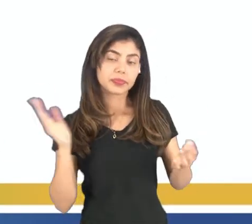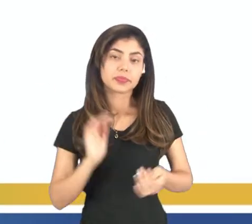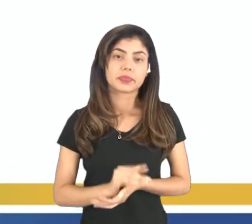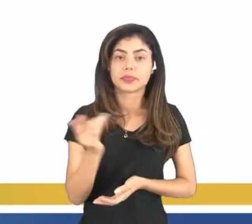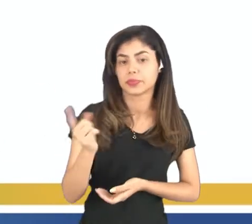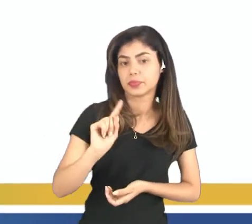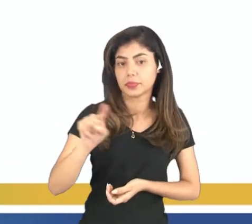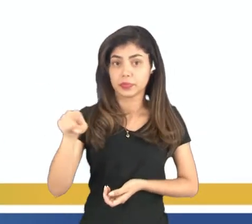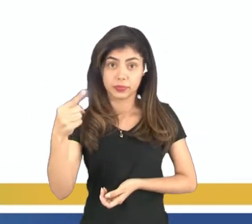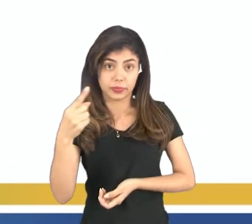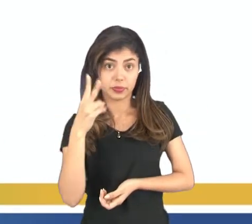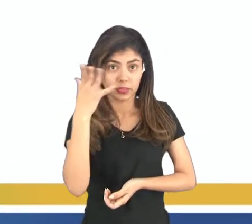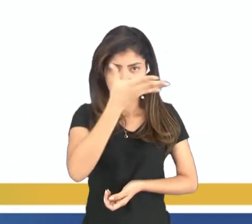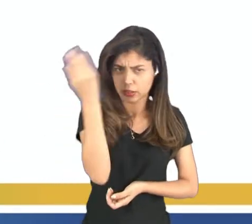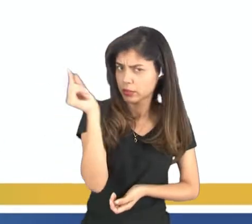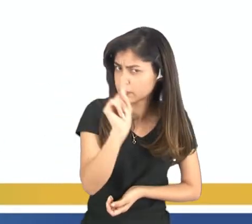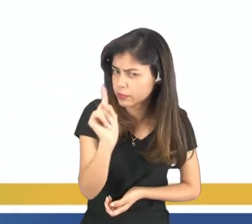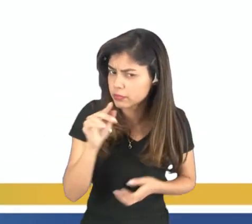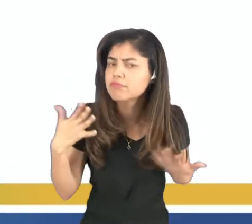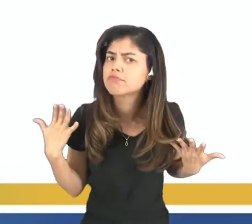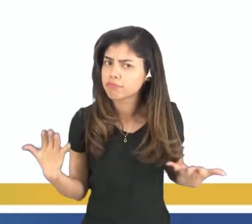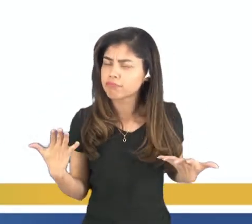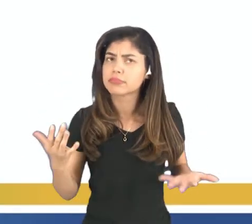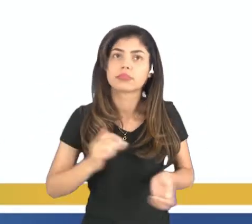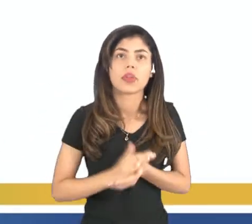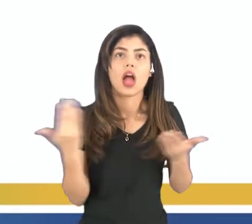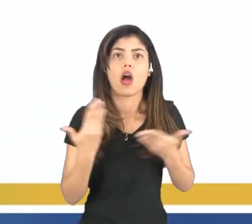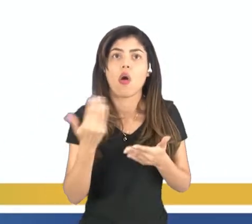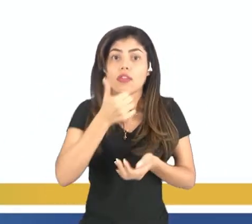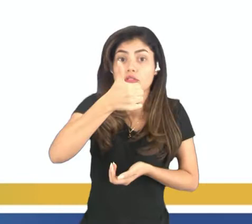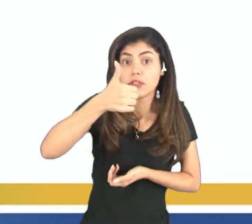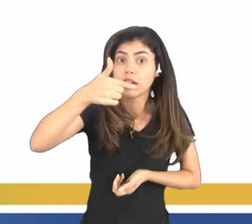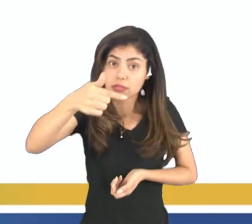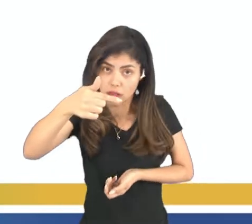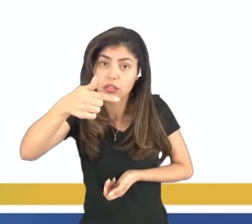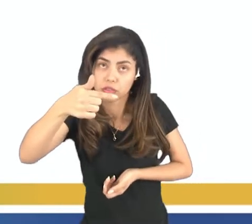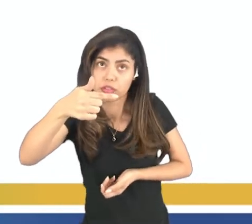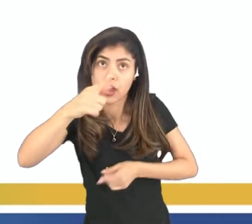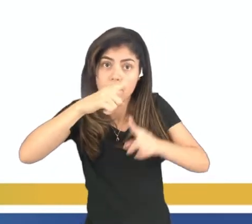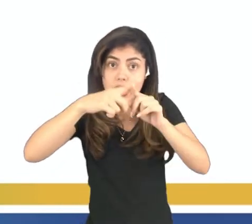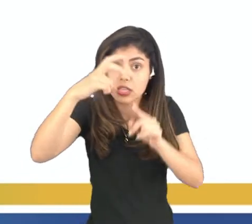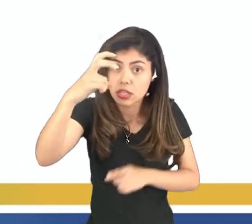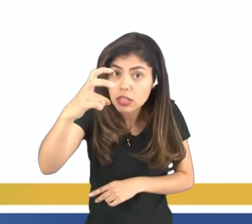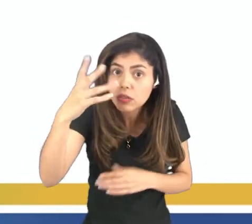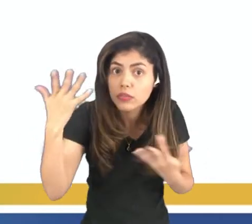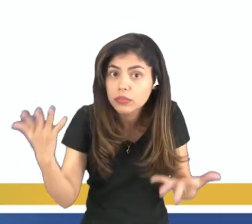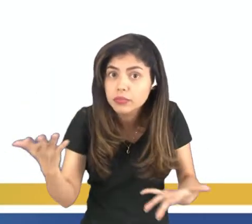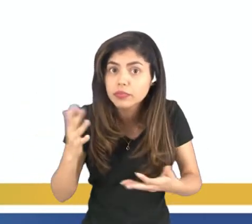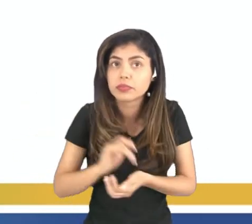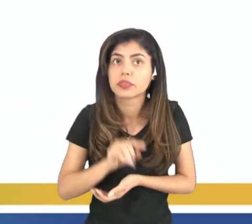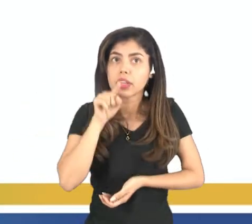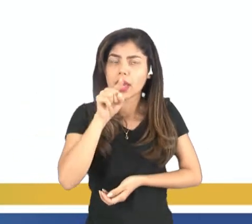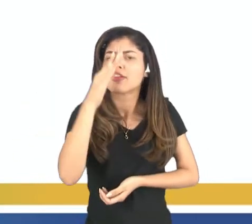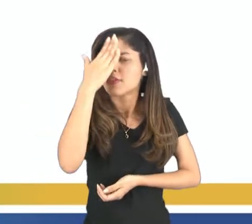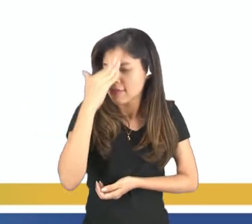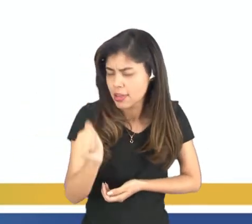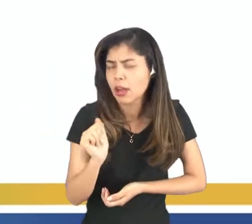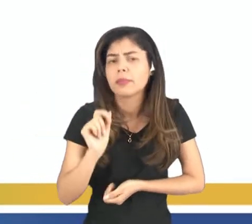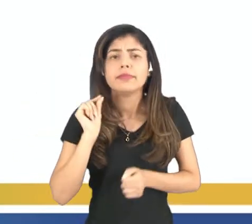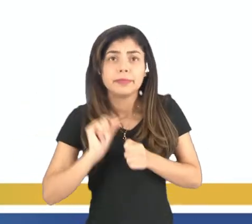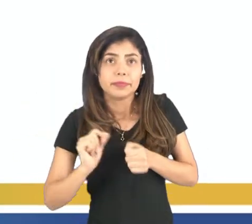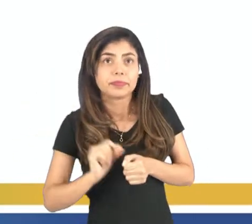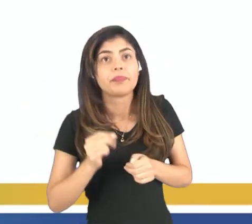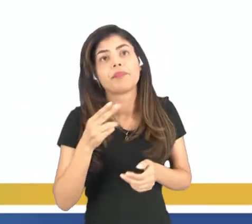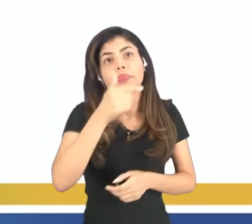nós vamos esquecer elas por enquanto Então imagina que aí é 1717 X5 se você já sabe